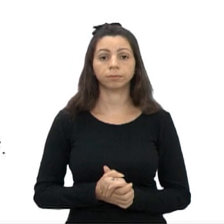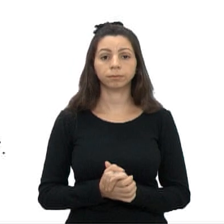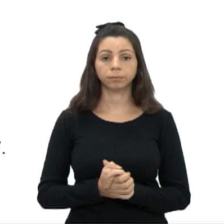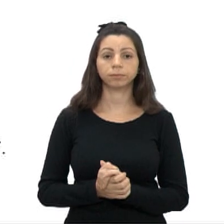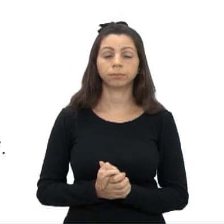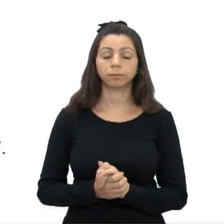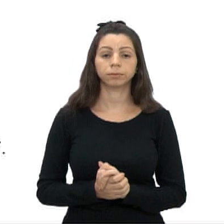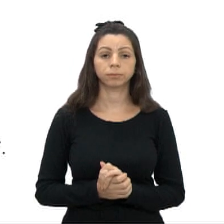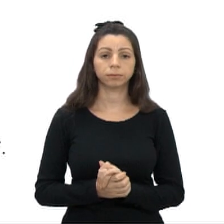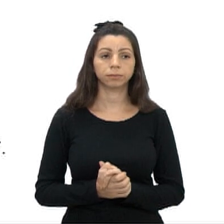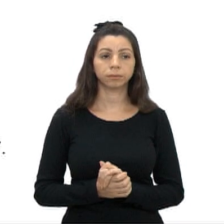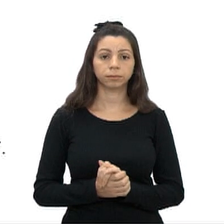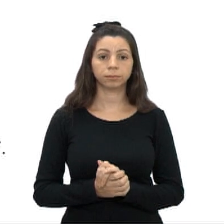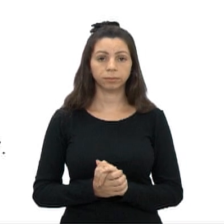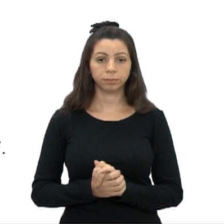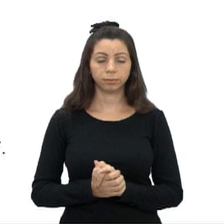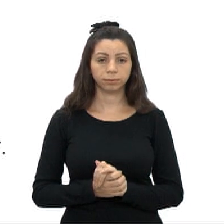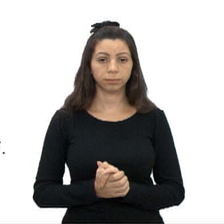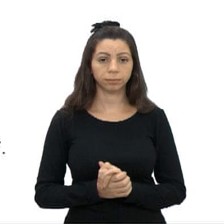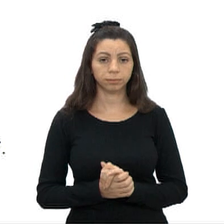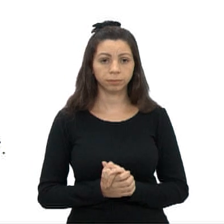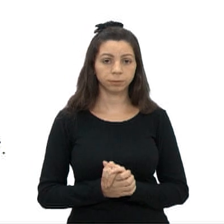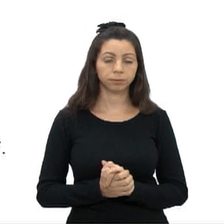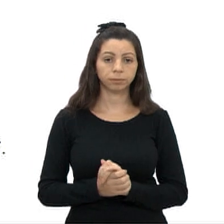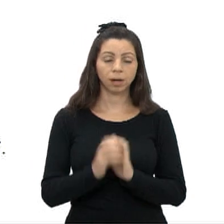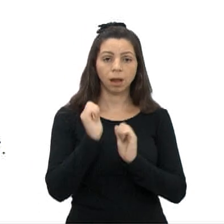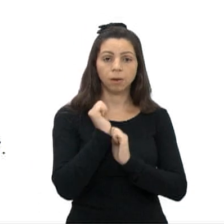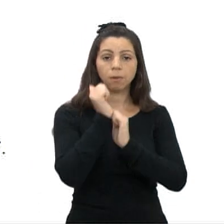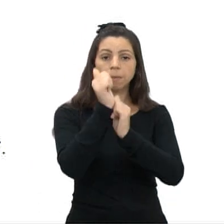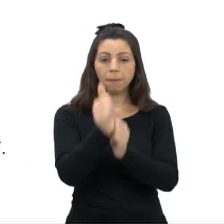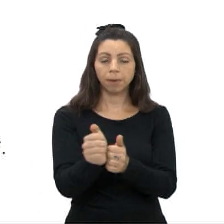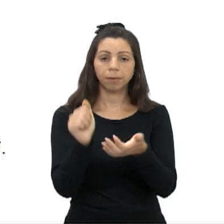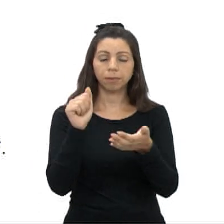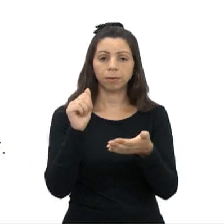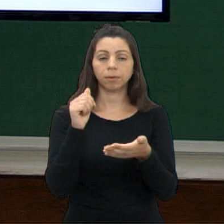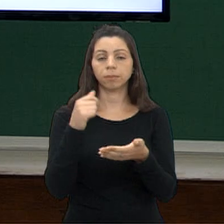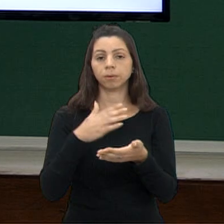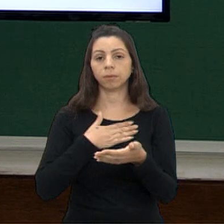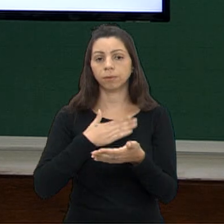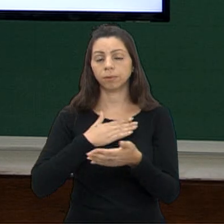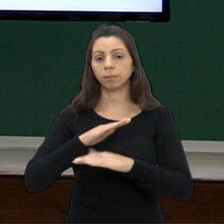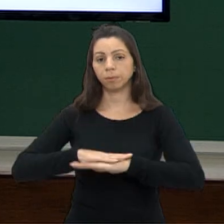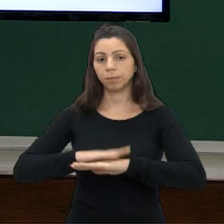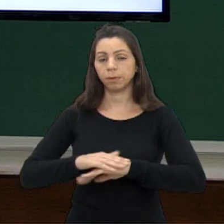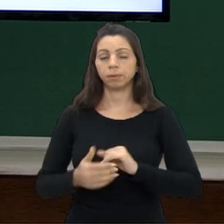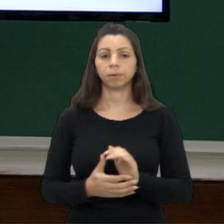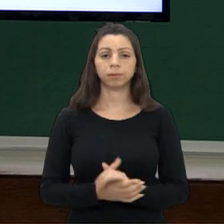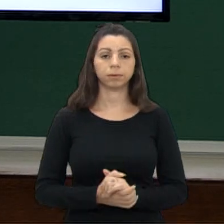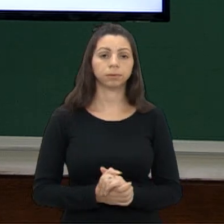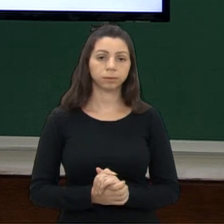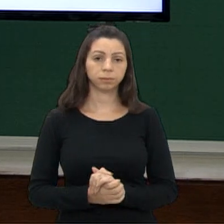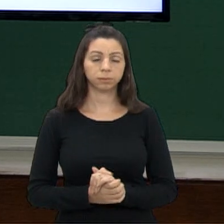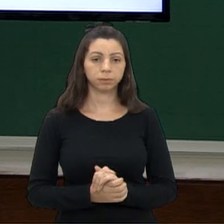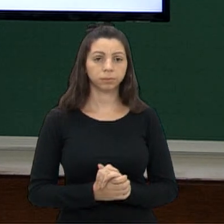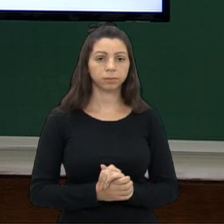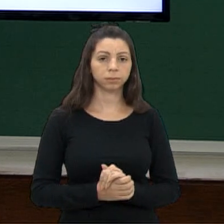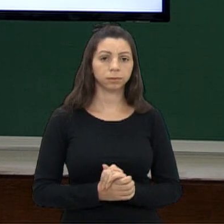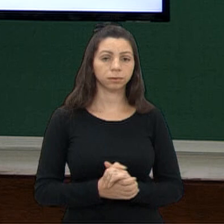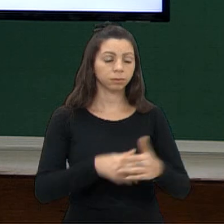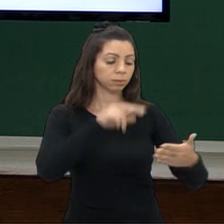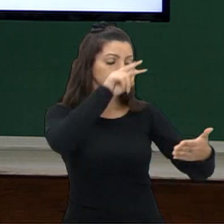Então, fragmento novo, acompanhe comigo. Lembrando, acompanhe a leitura e se você quiser